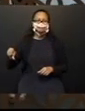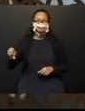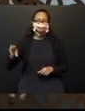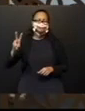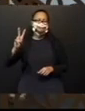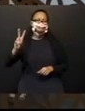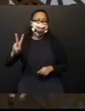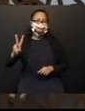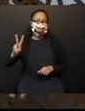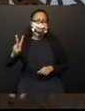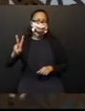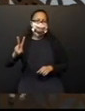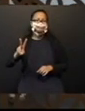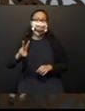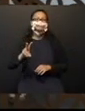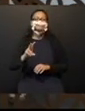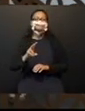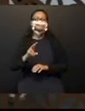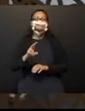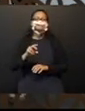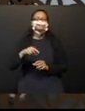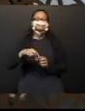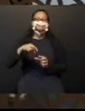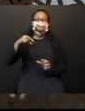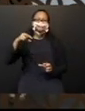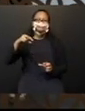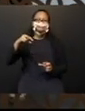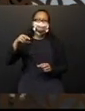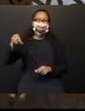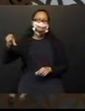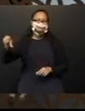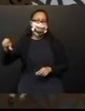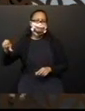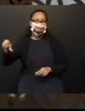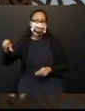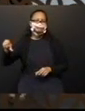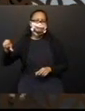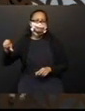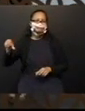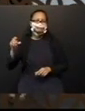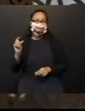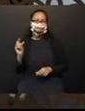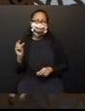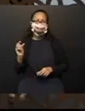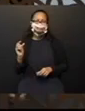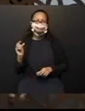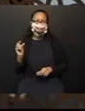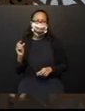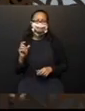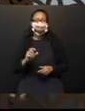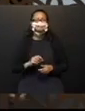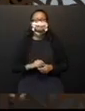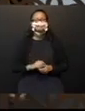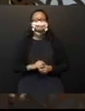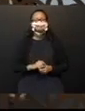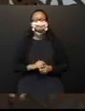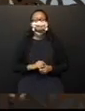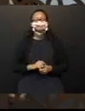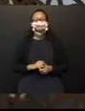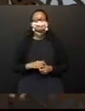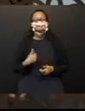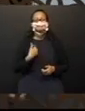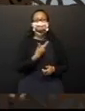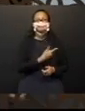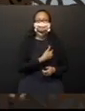e as 9 unidades, ó, os 9 cubinhos. certo? Nós